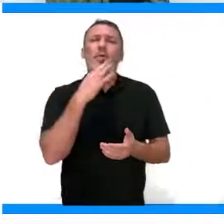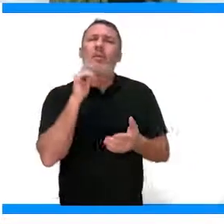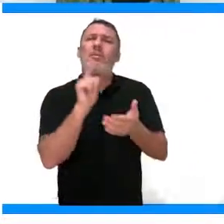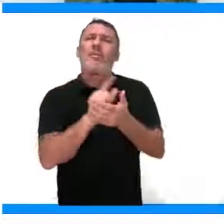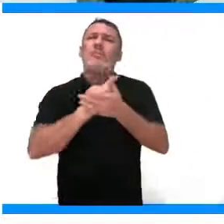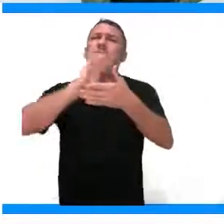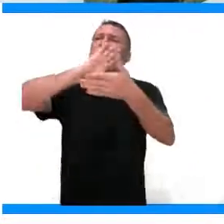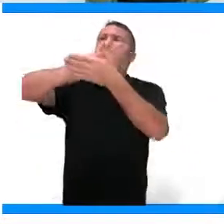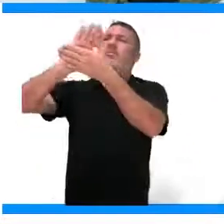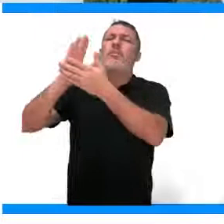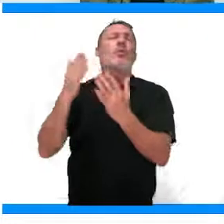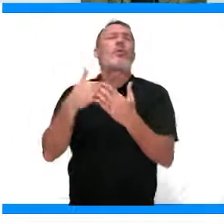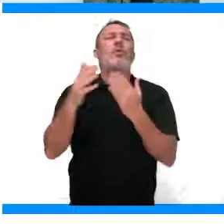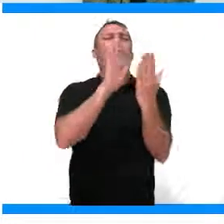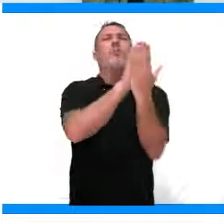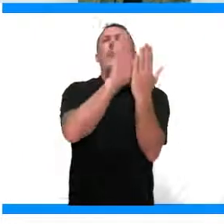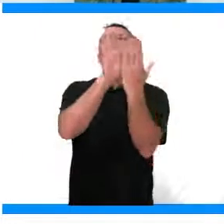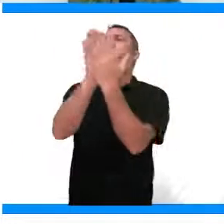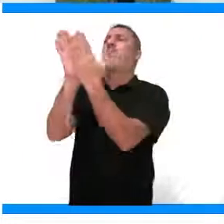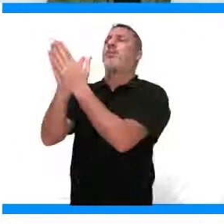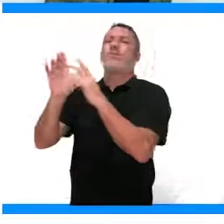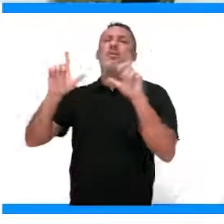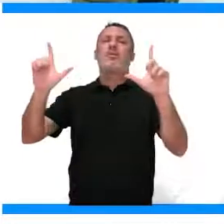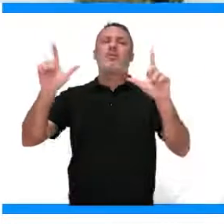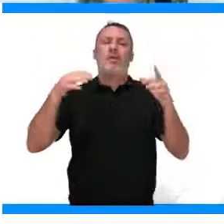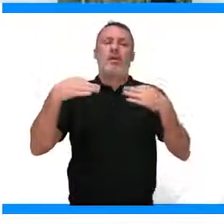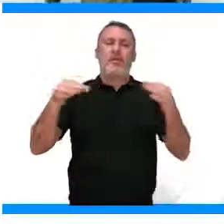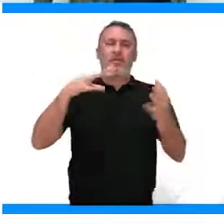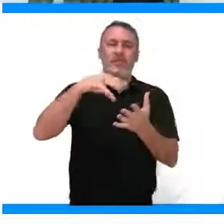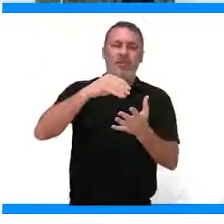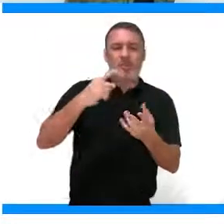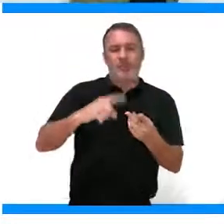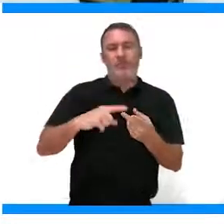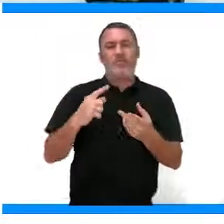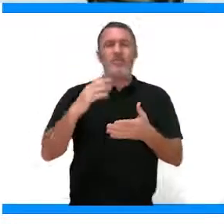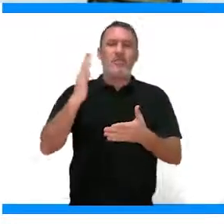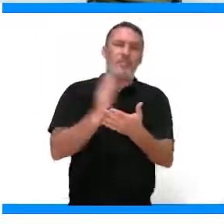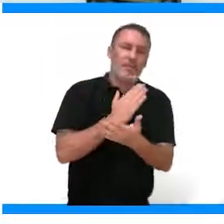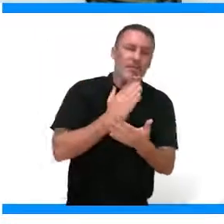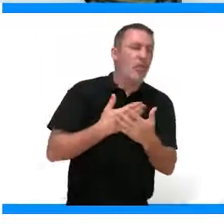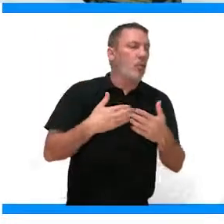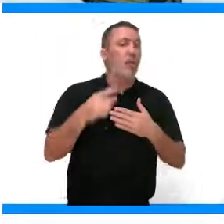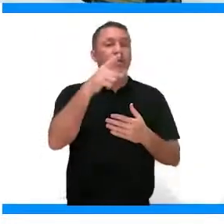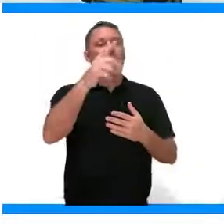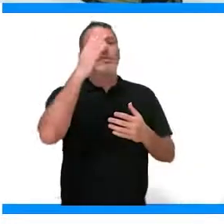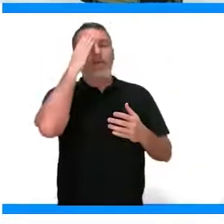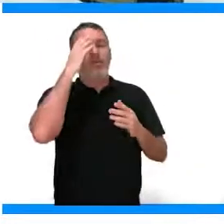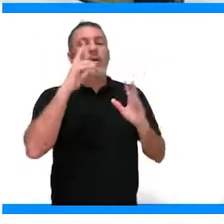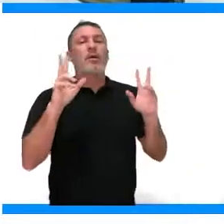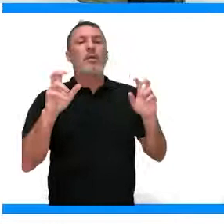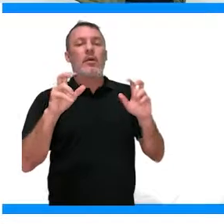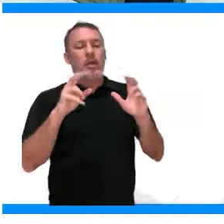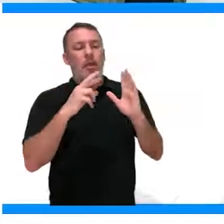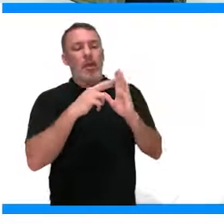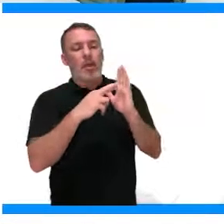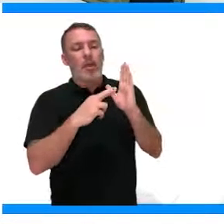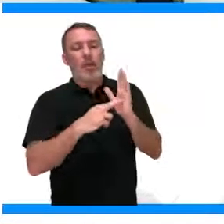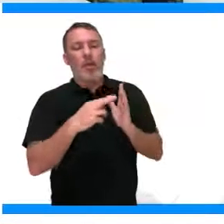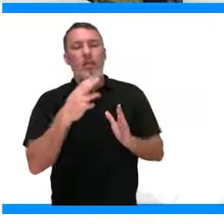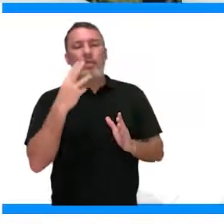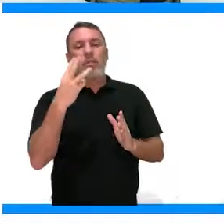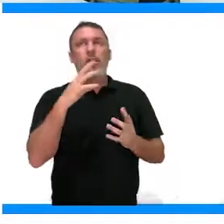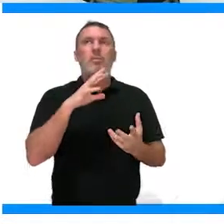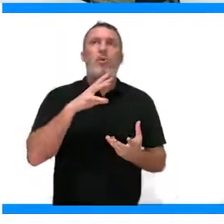cartaz hacker? Pegar uma folha de papel, uma folha de chamex, você vai escrever exatamente o que está aí. Regra de 3 universal da porcentagem.